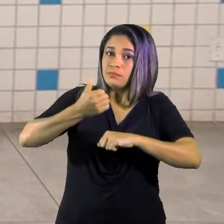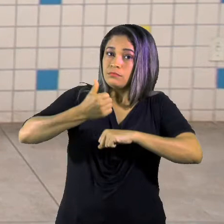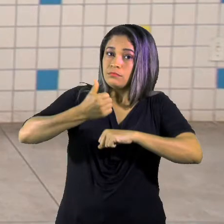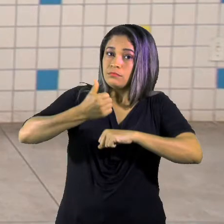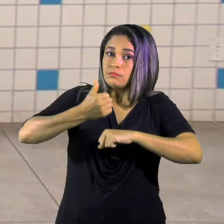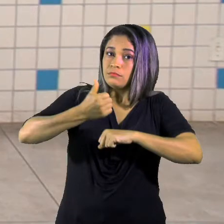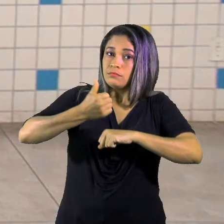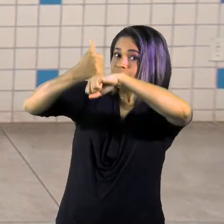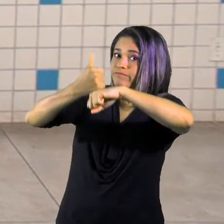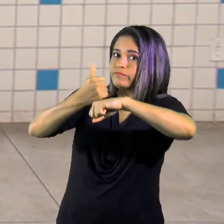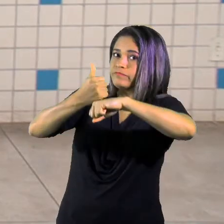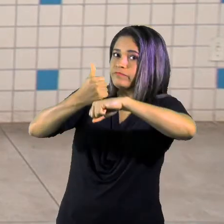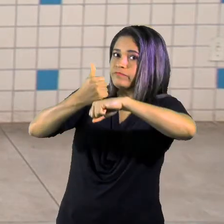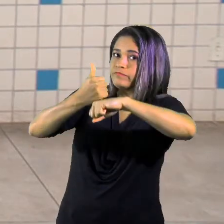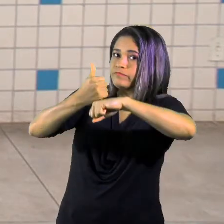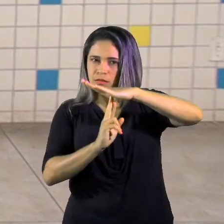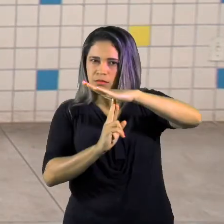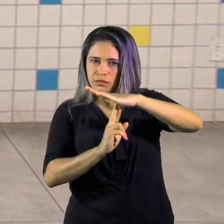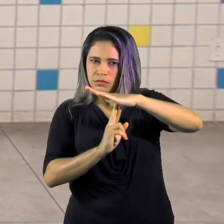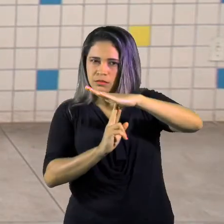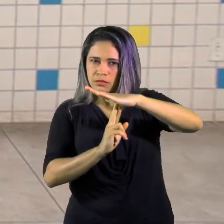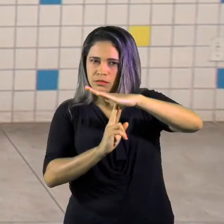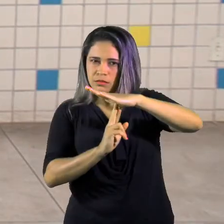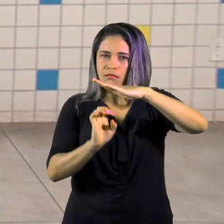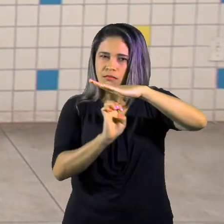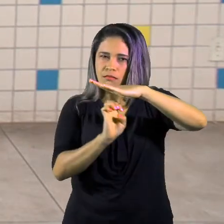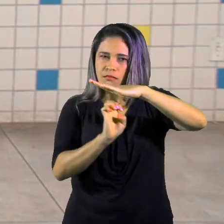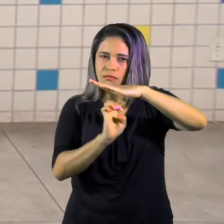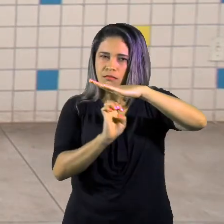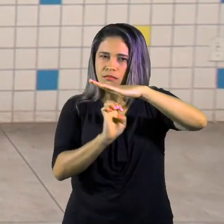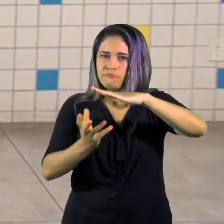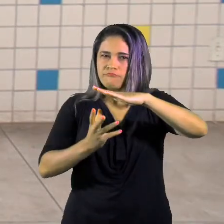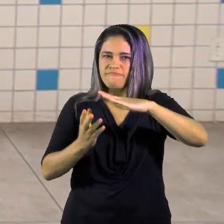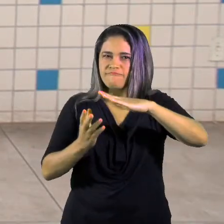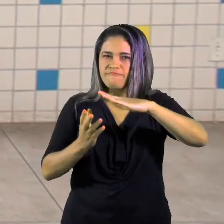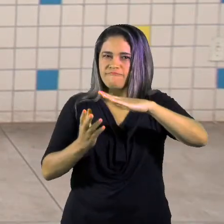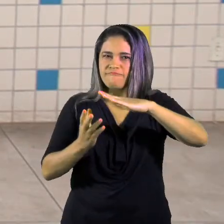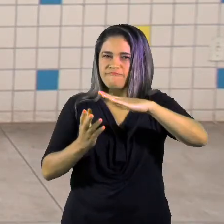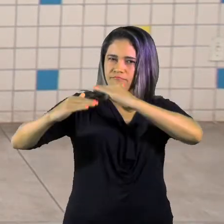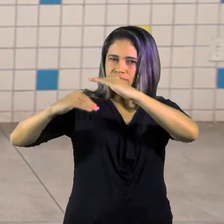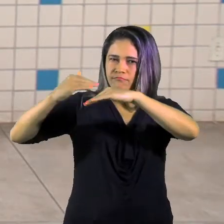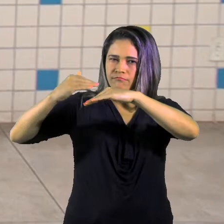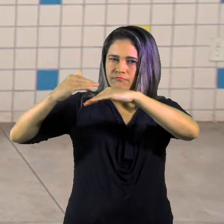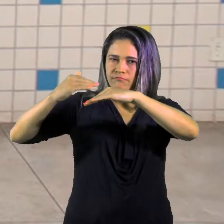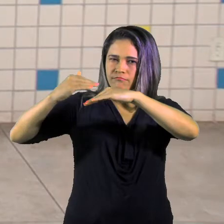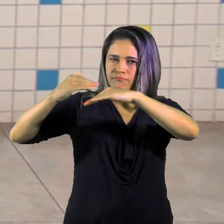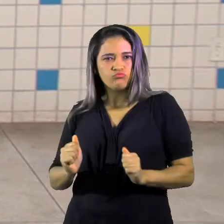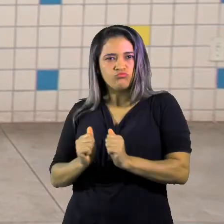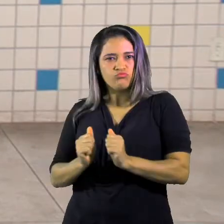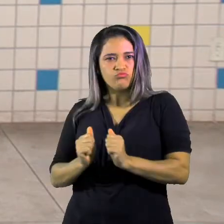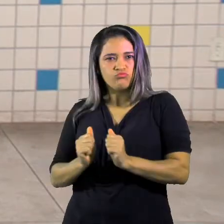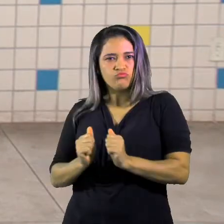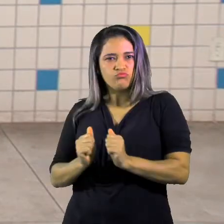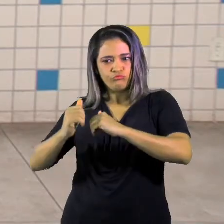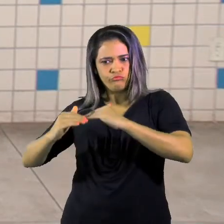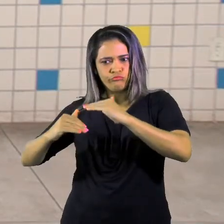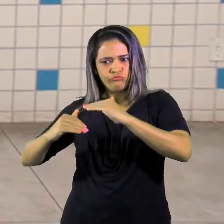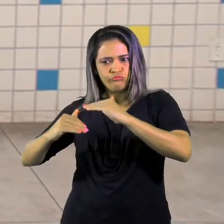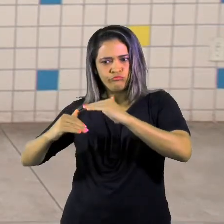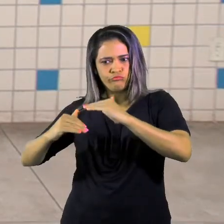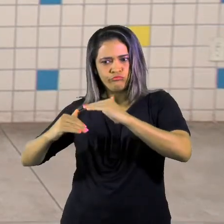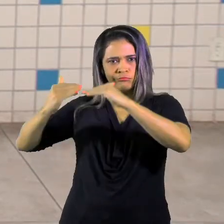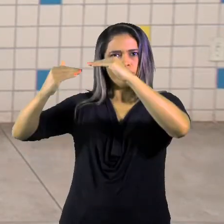ajudar essas empresas, fazendo-as crescer e, consequentemente, junto ao crescimento dessas empresas,